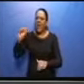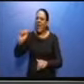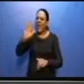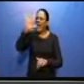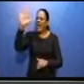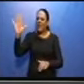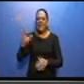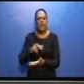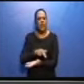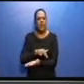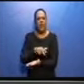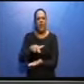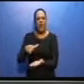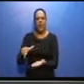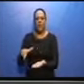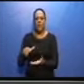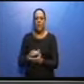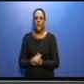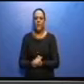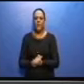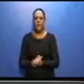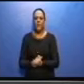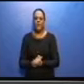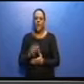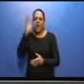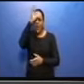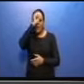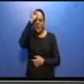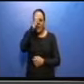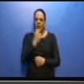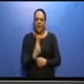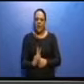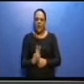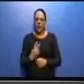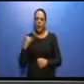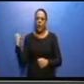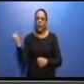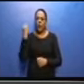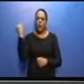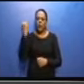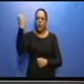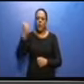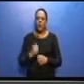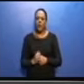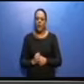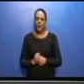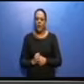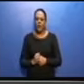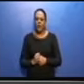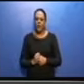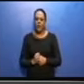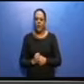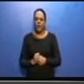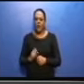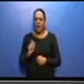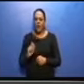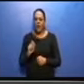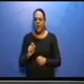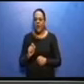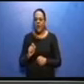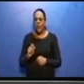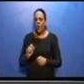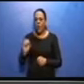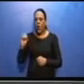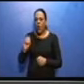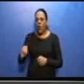ali. Nós vamos falar das duas mais importantes. Essas duas mais importantes são correntes que estão no Pacífico, né?